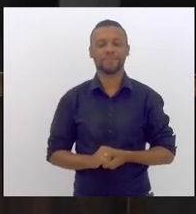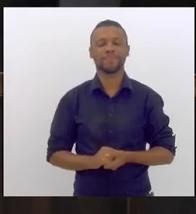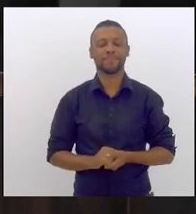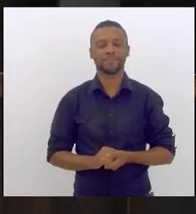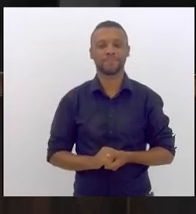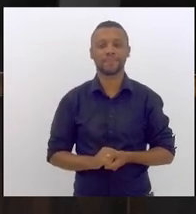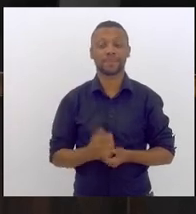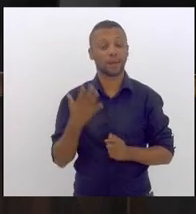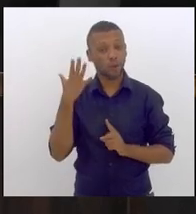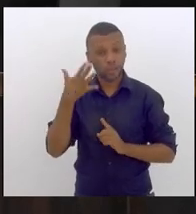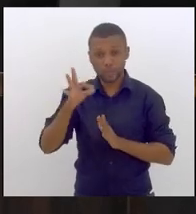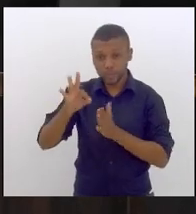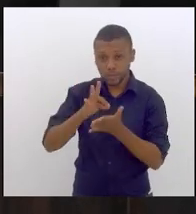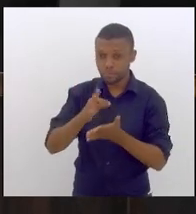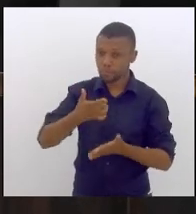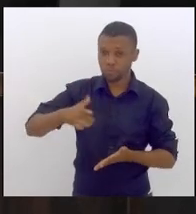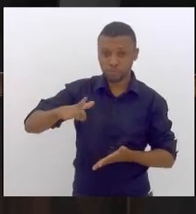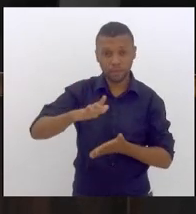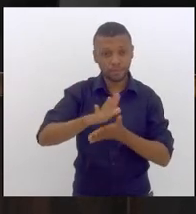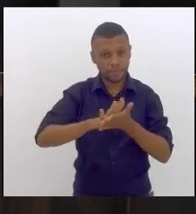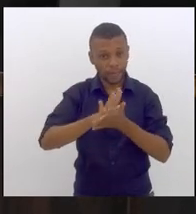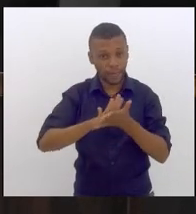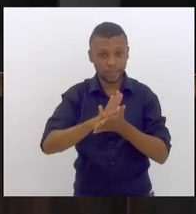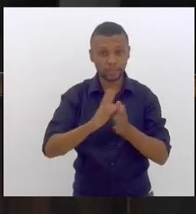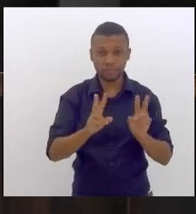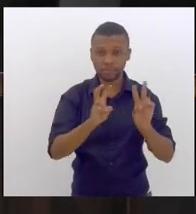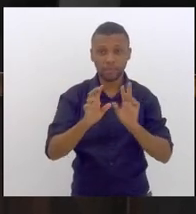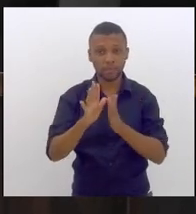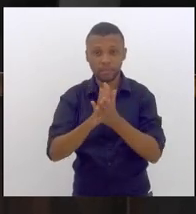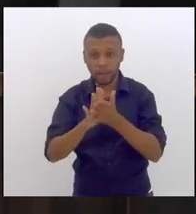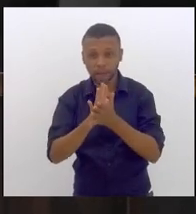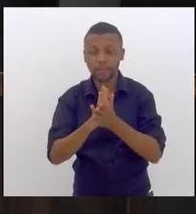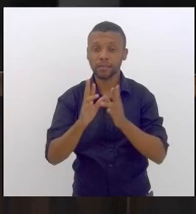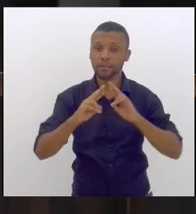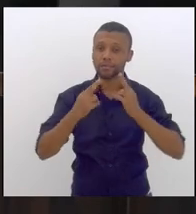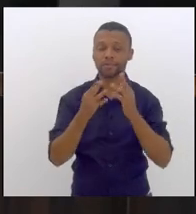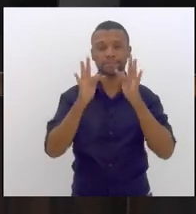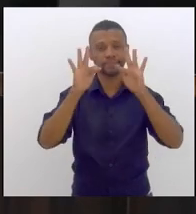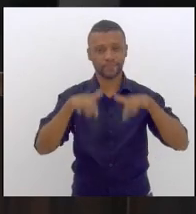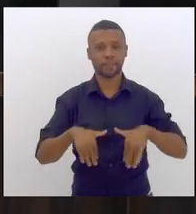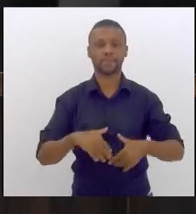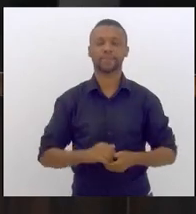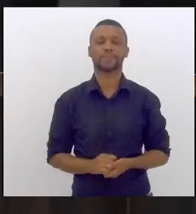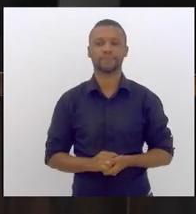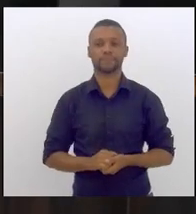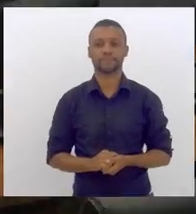mais oradores inscritos, a sessão está encerrada.